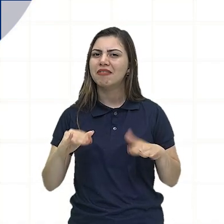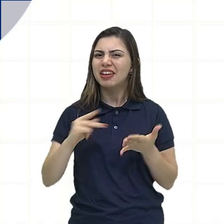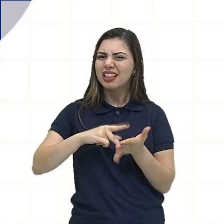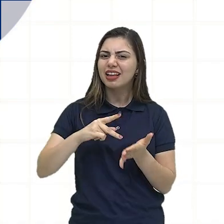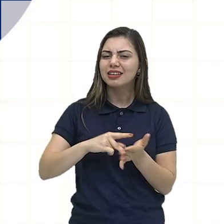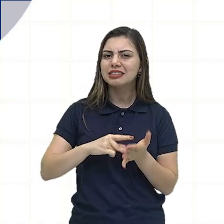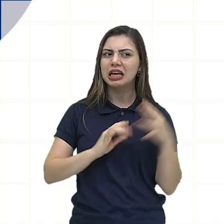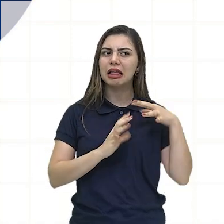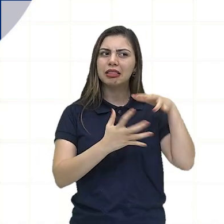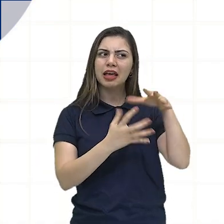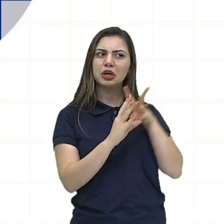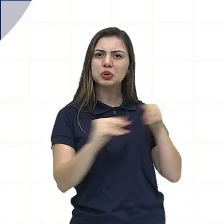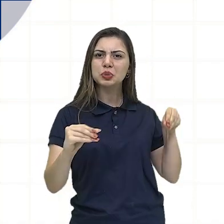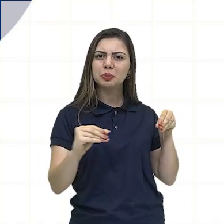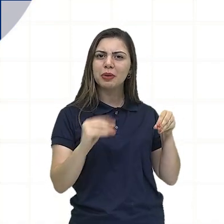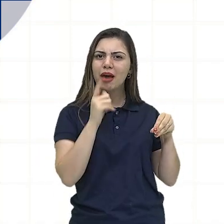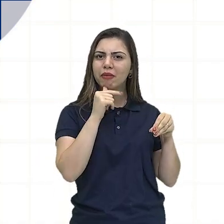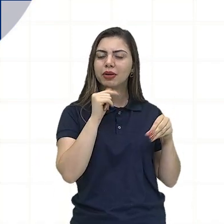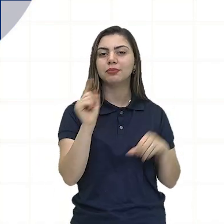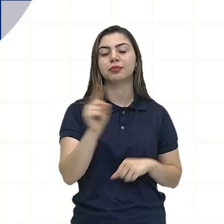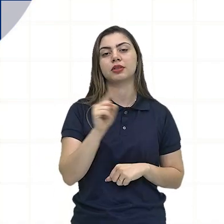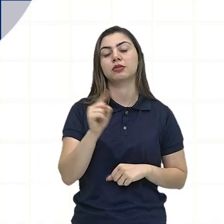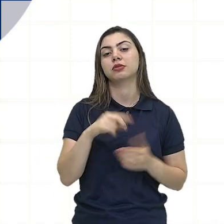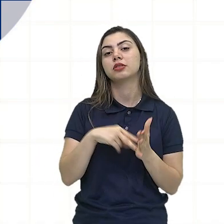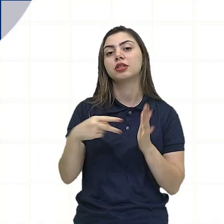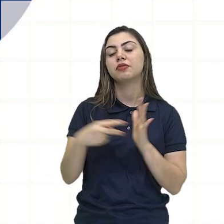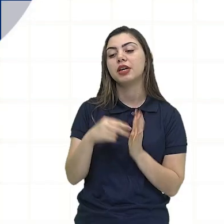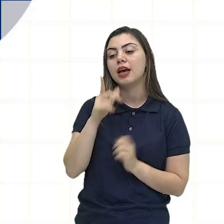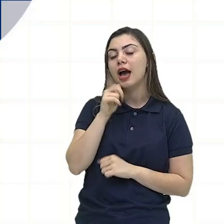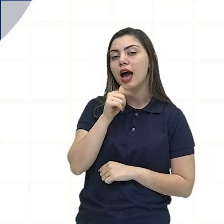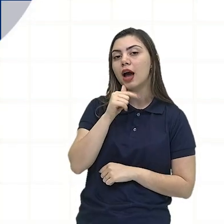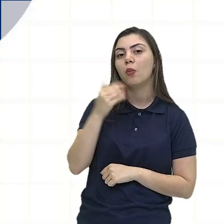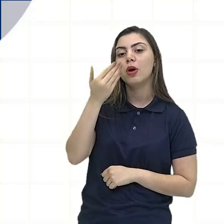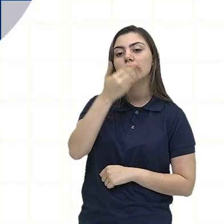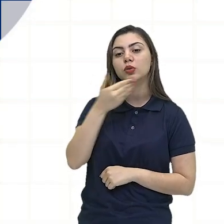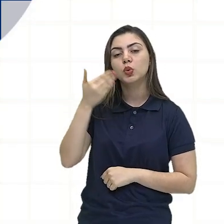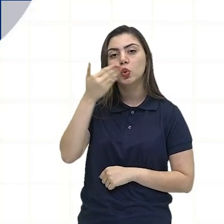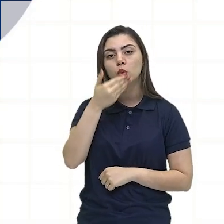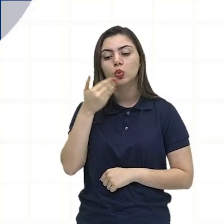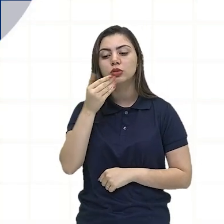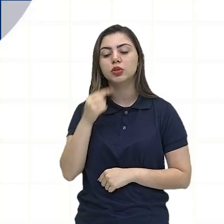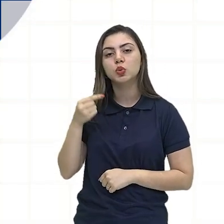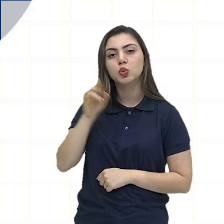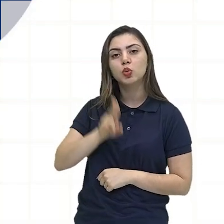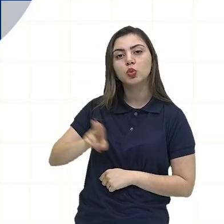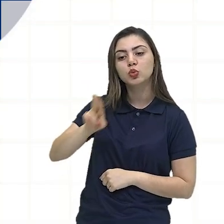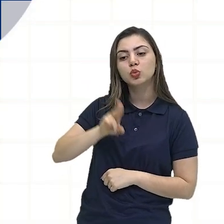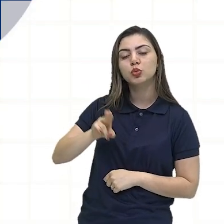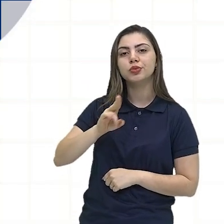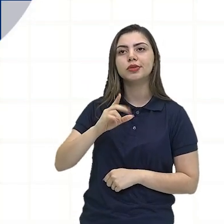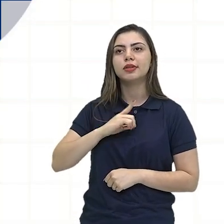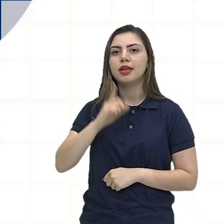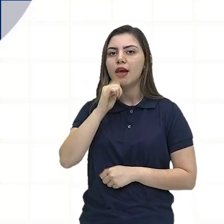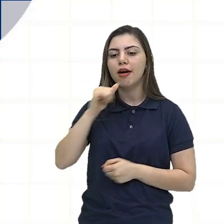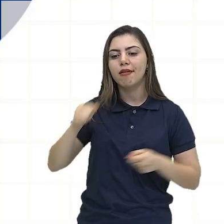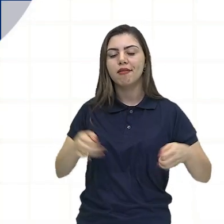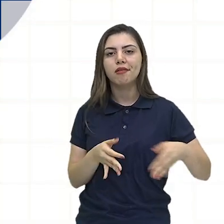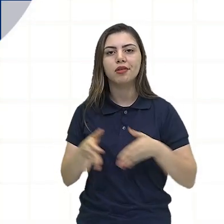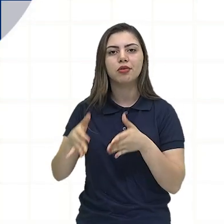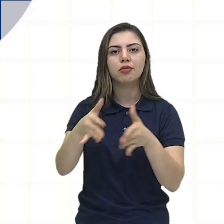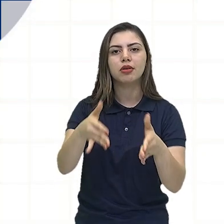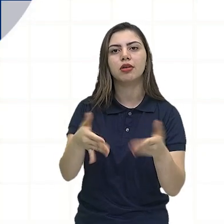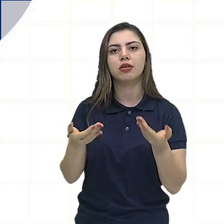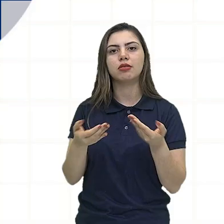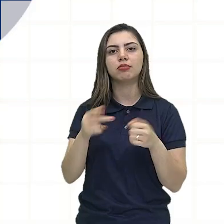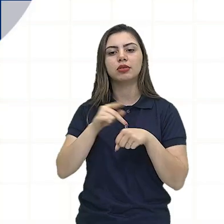mas é que essa água doce que nós usamos e de fácil acesso, né, que a gente tem nos lagos, nos